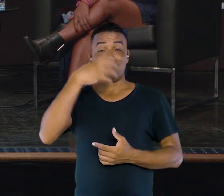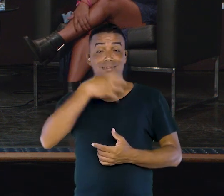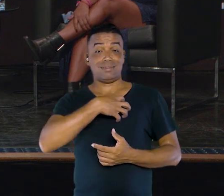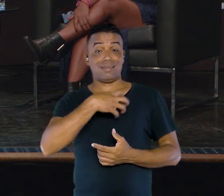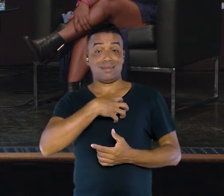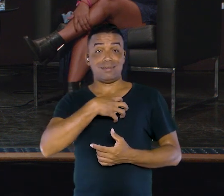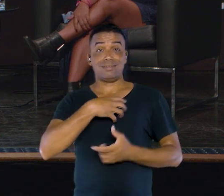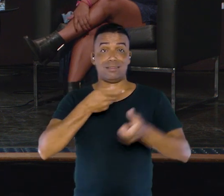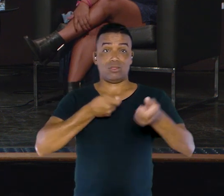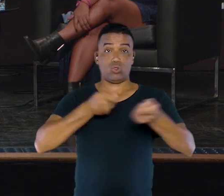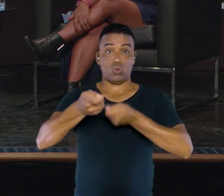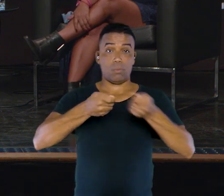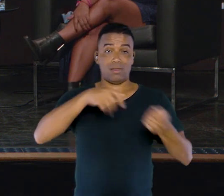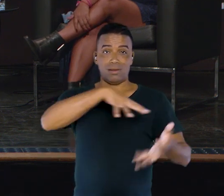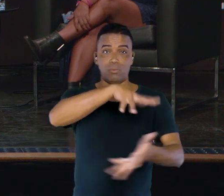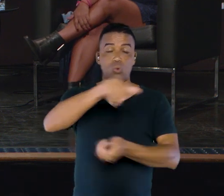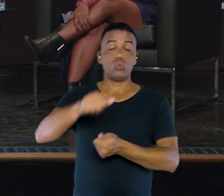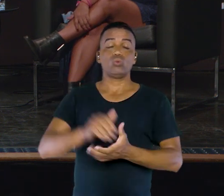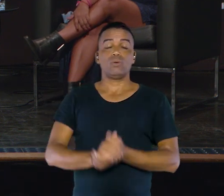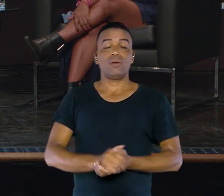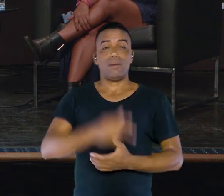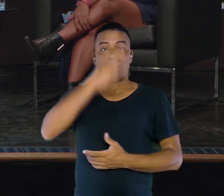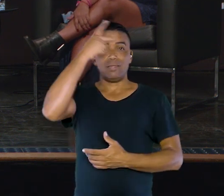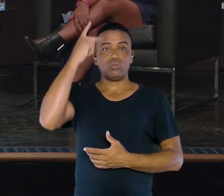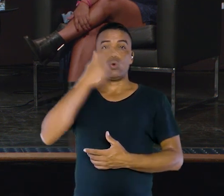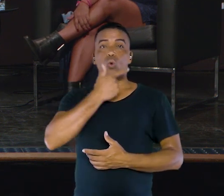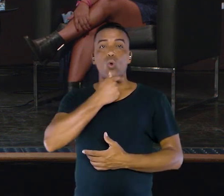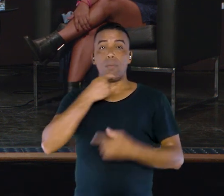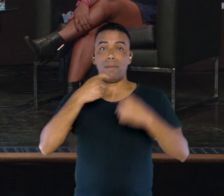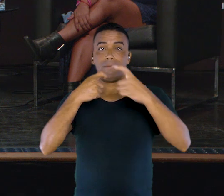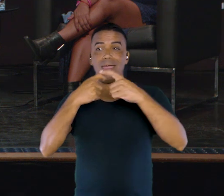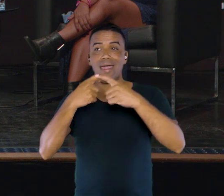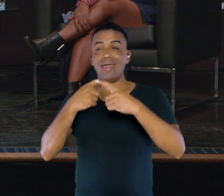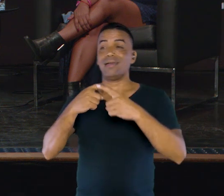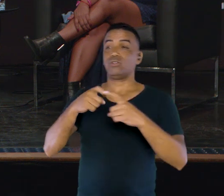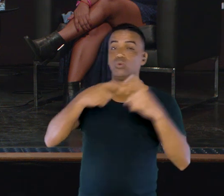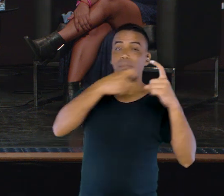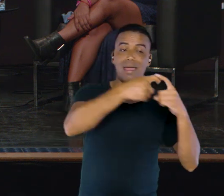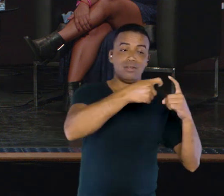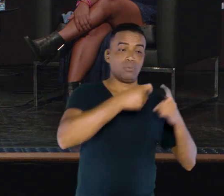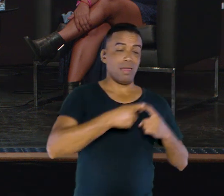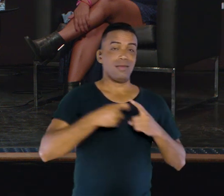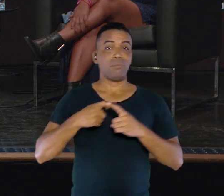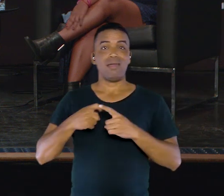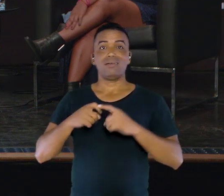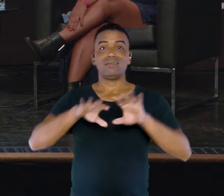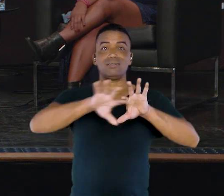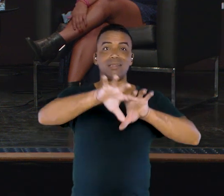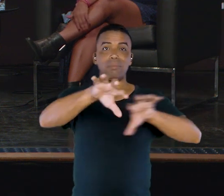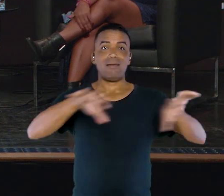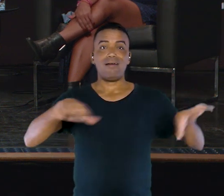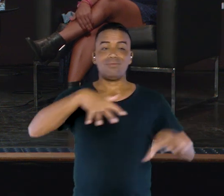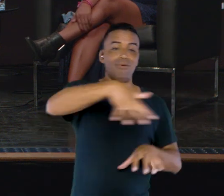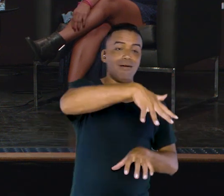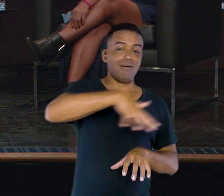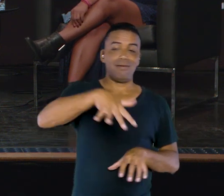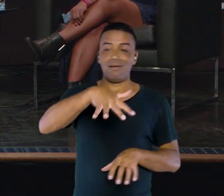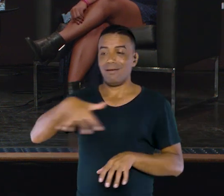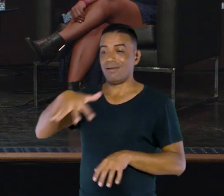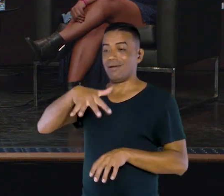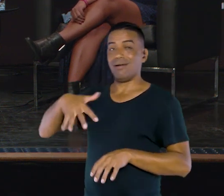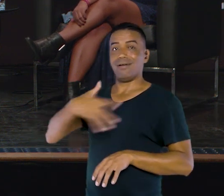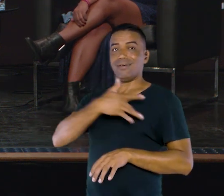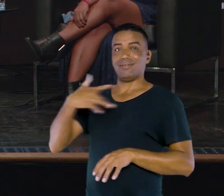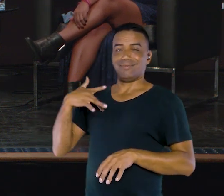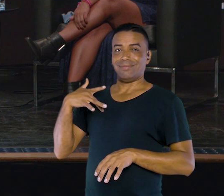ciência mais dominante, um médico para um órgão, outro médico para outro, é tudo separado, né? E aí a minha